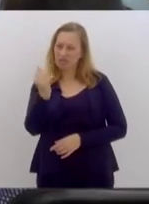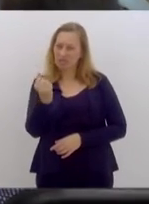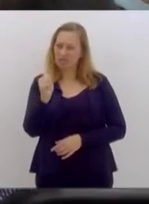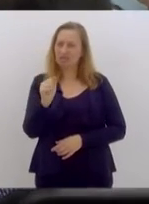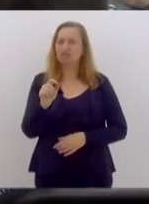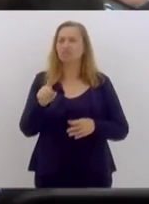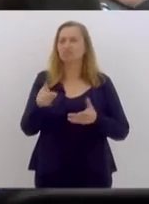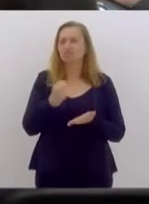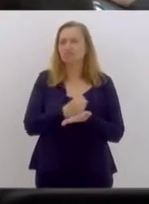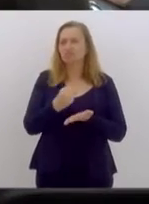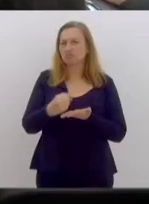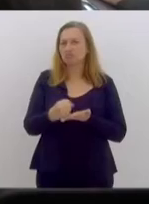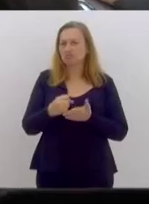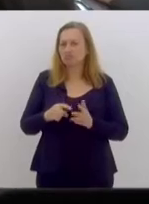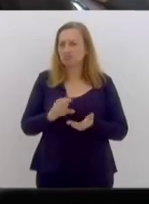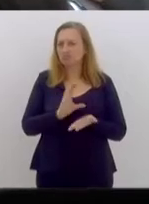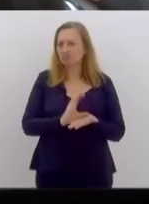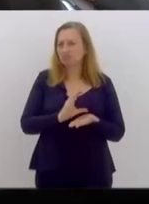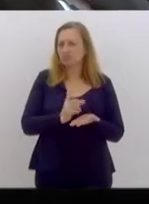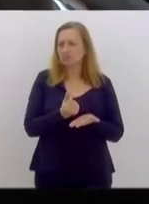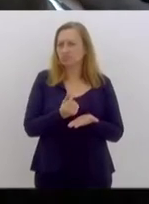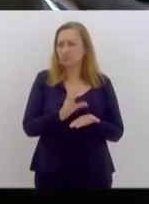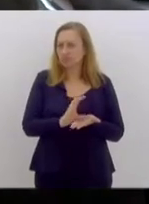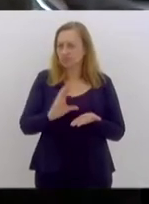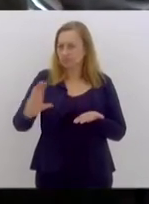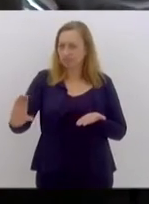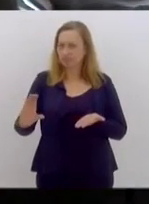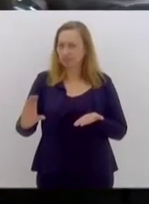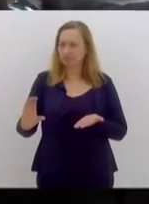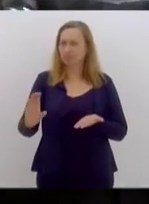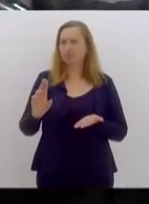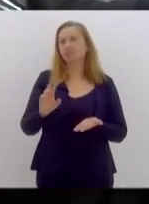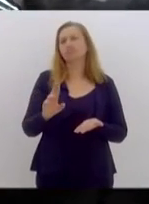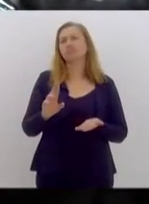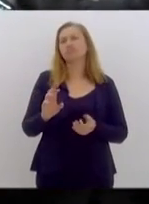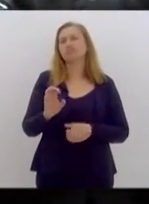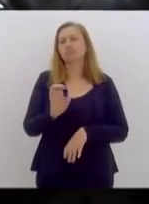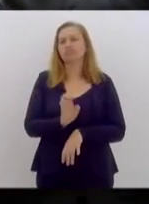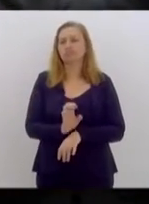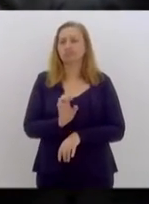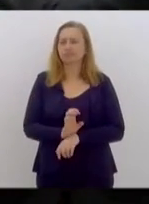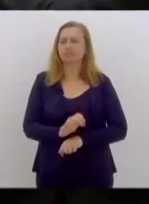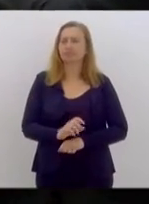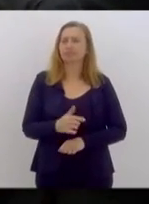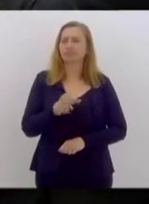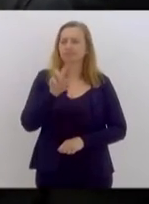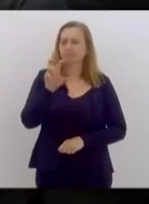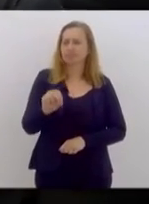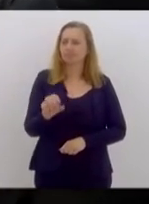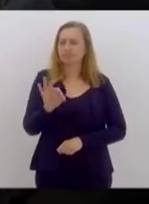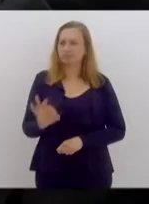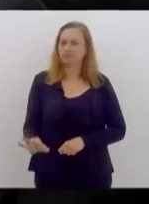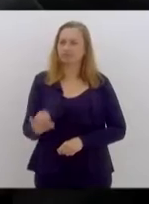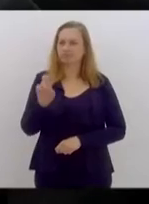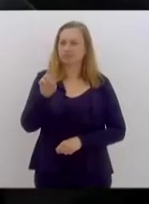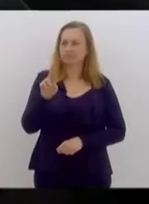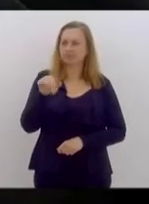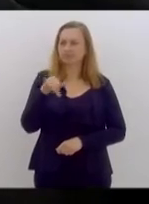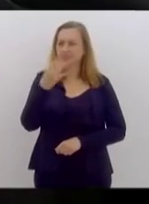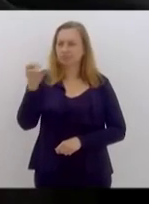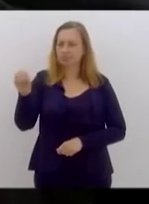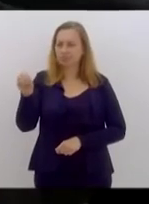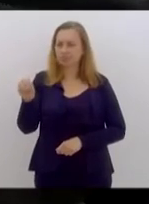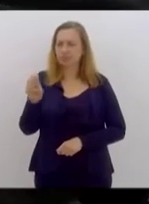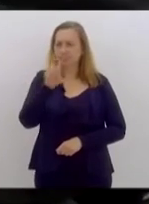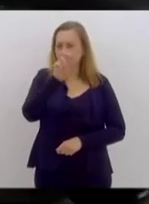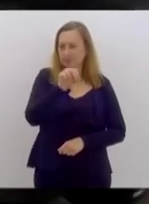nesse contrato de repasse dos bens da união para o estado Mas ou menos ali é 50% da União 50%